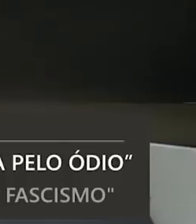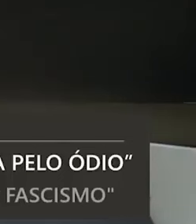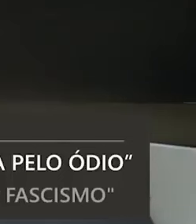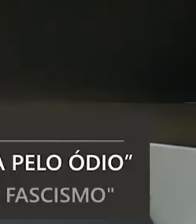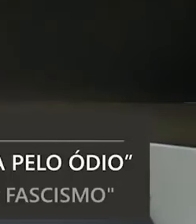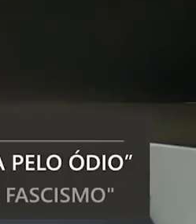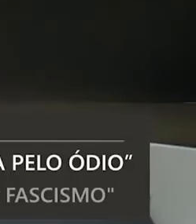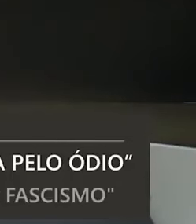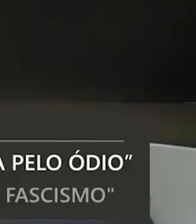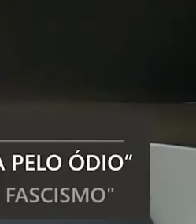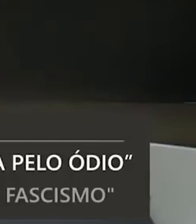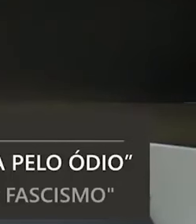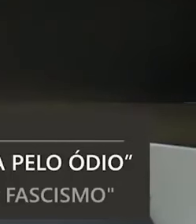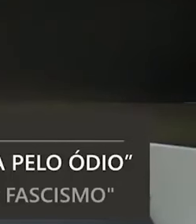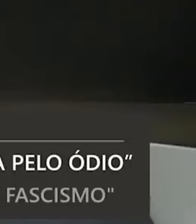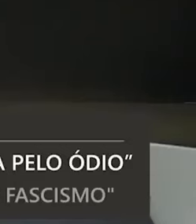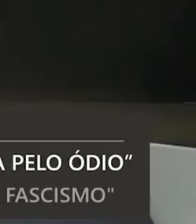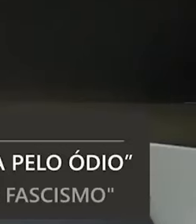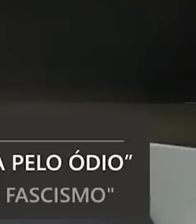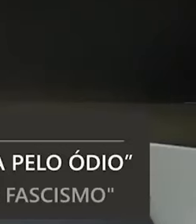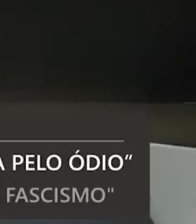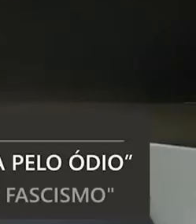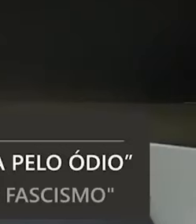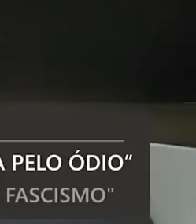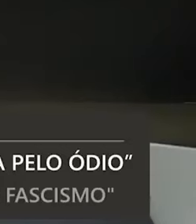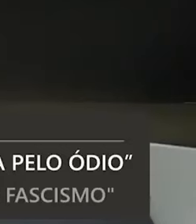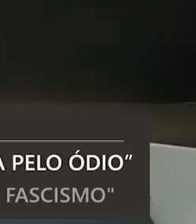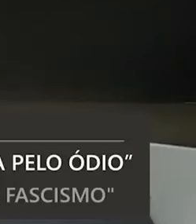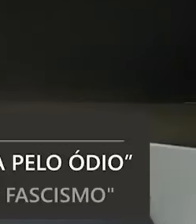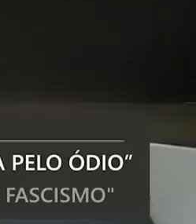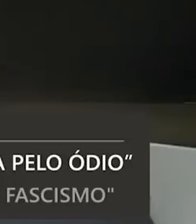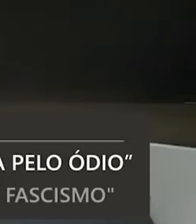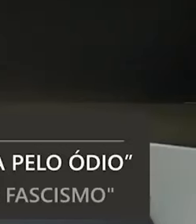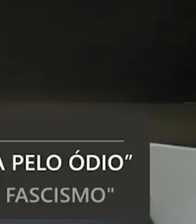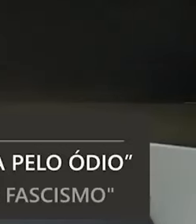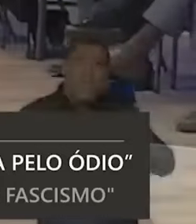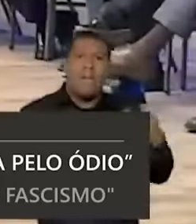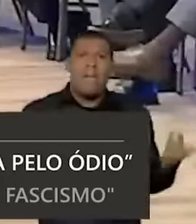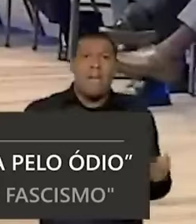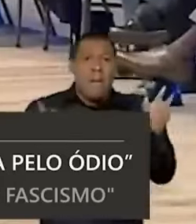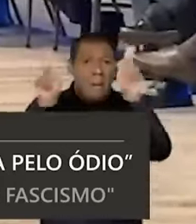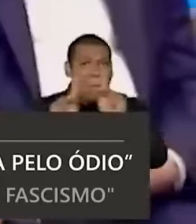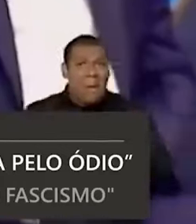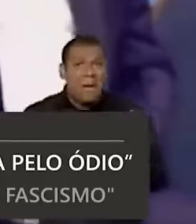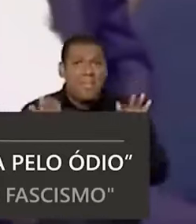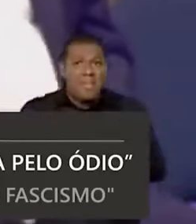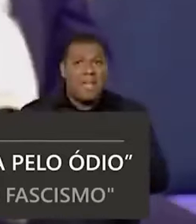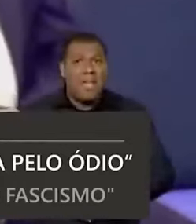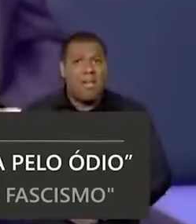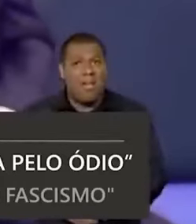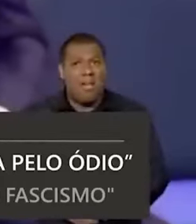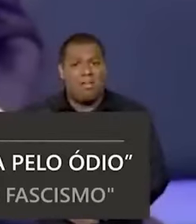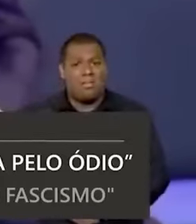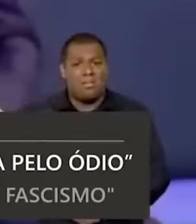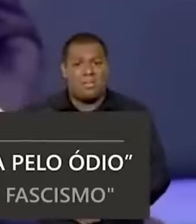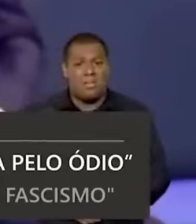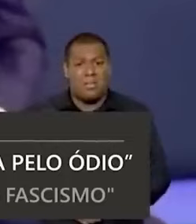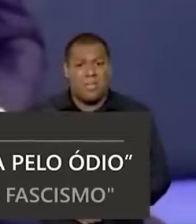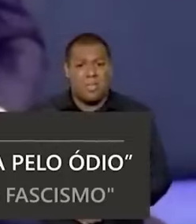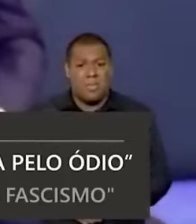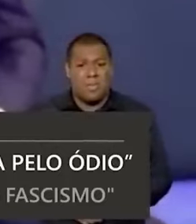presidente argentino Javier Milei, a quem comparou com o ex-presidente Jair Bolsonaro. A democracia